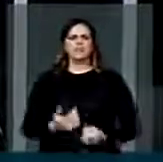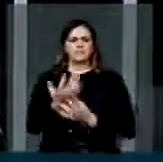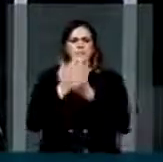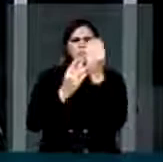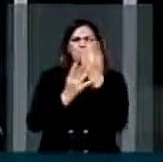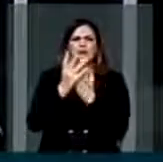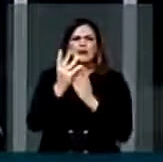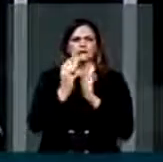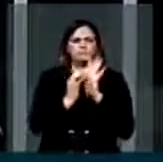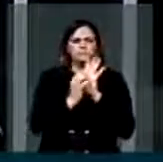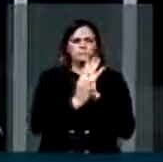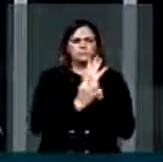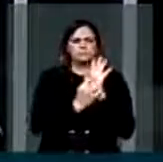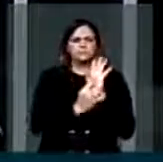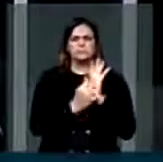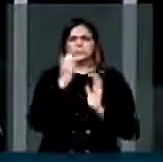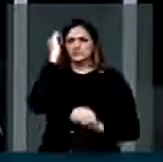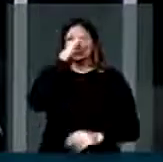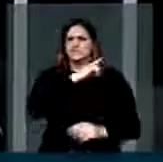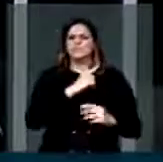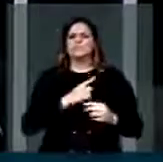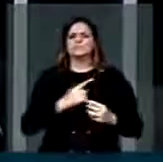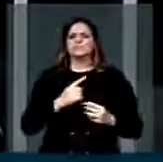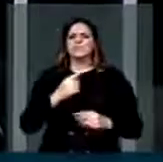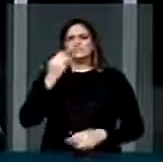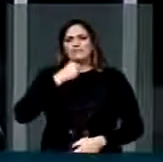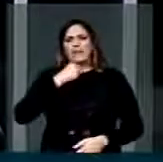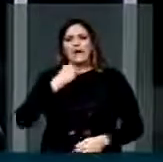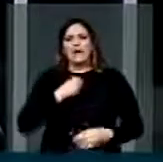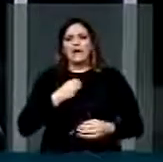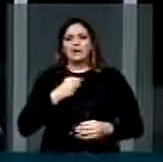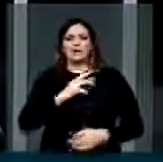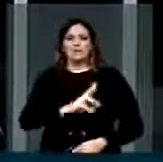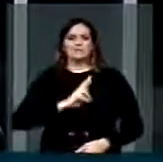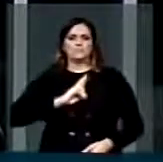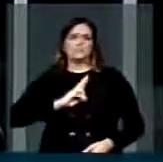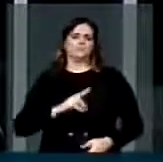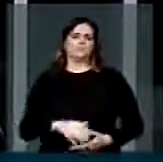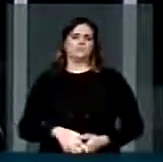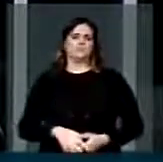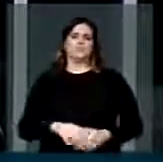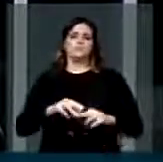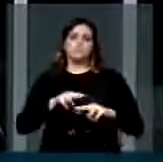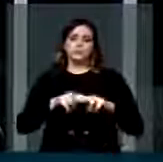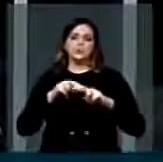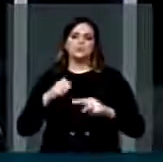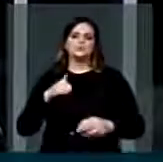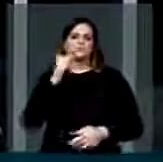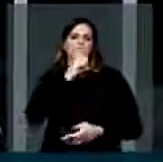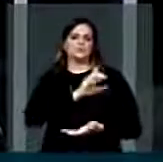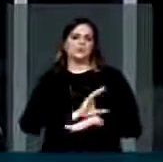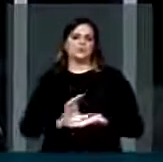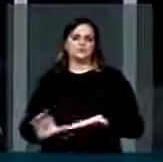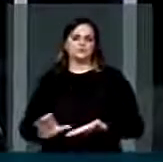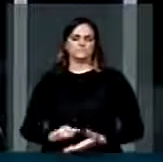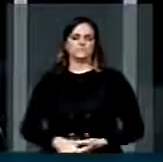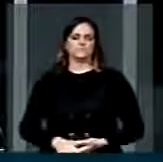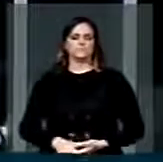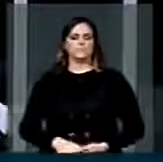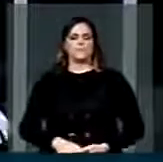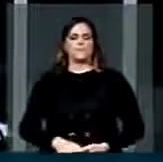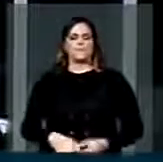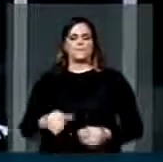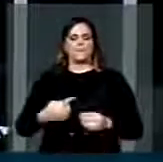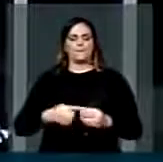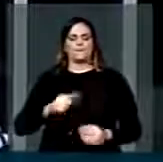manual, com a produtividade muito baixa. Portanto, eu priorizei muitas patrulhas agrícolas. Só para governador